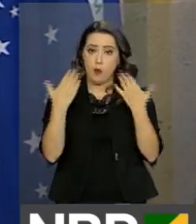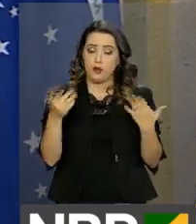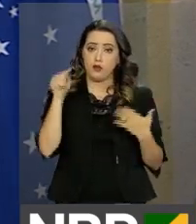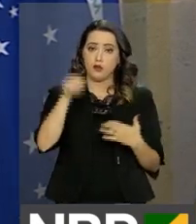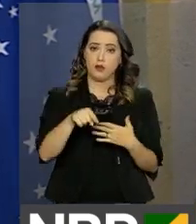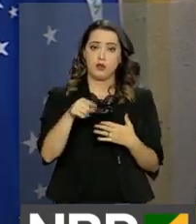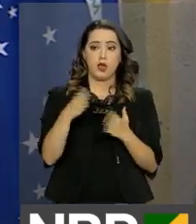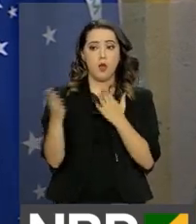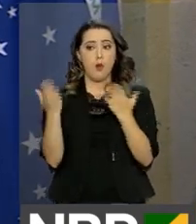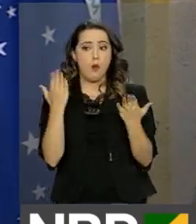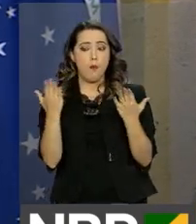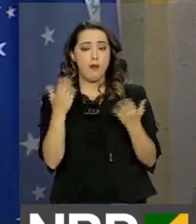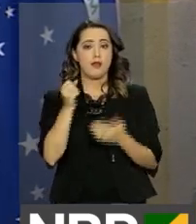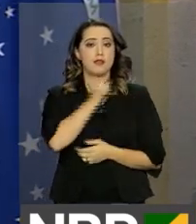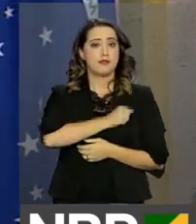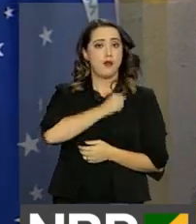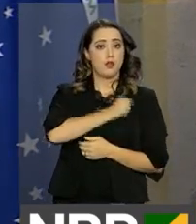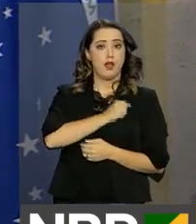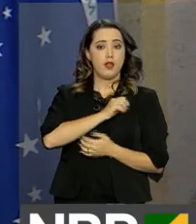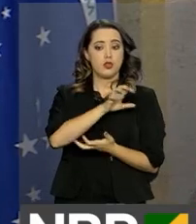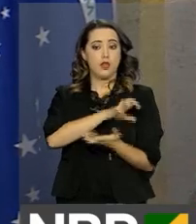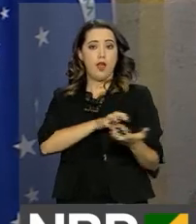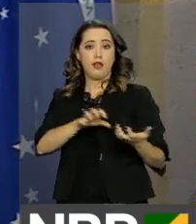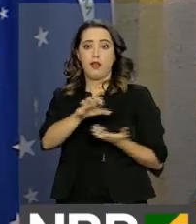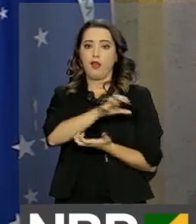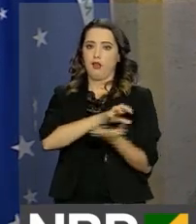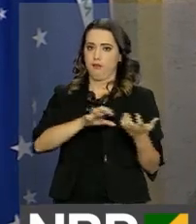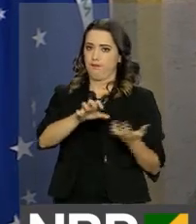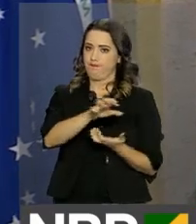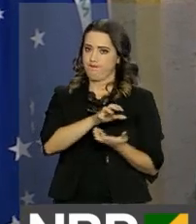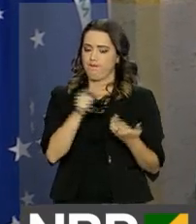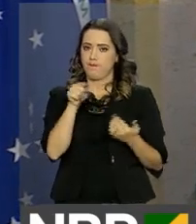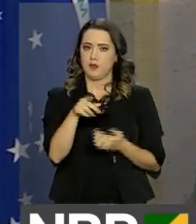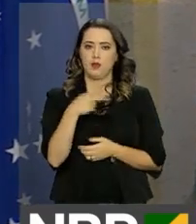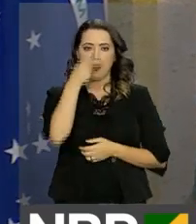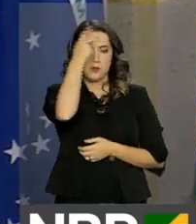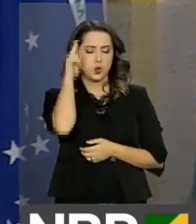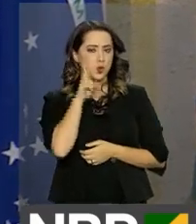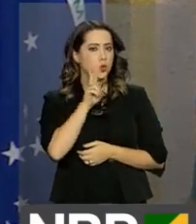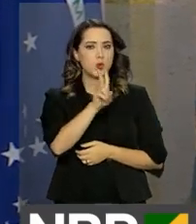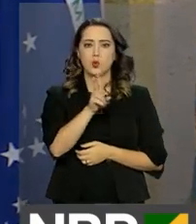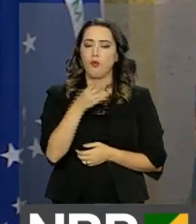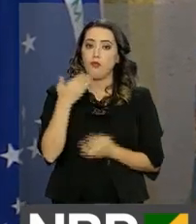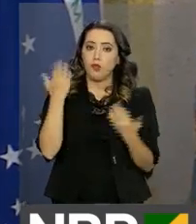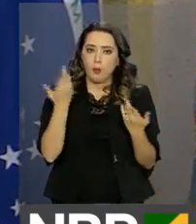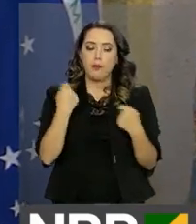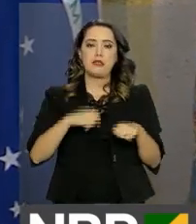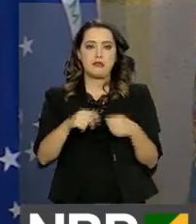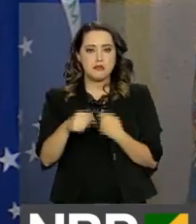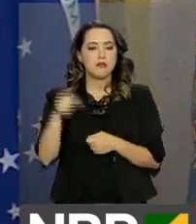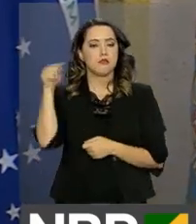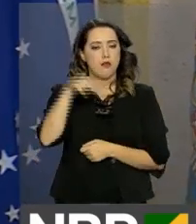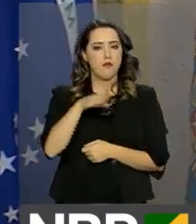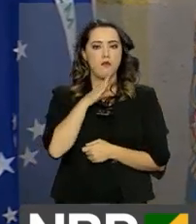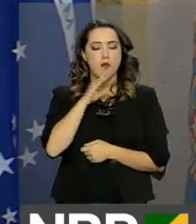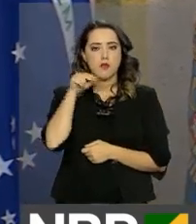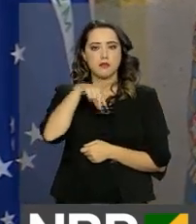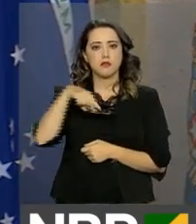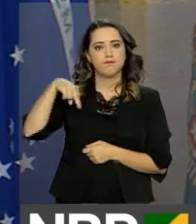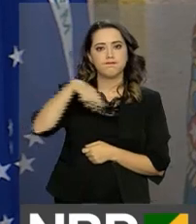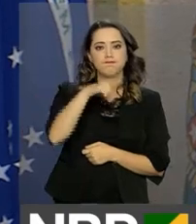a saudade e a guerra. Até sugiro, quem ainda não a percorreu, deva percorrê-la,